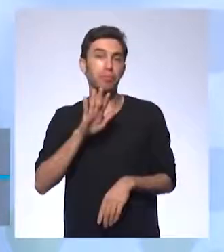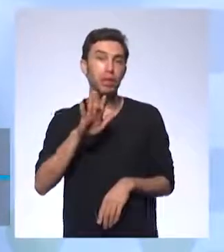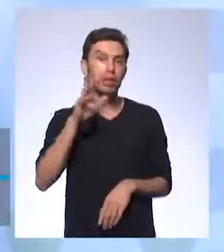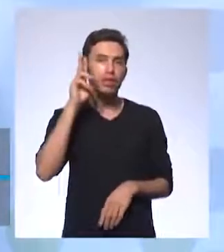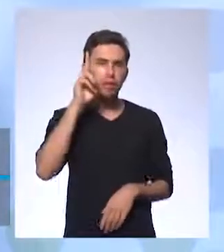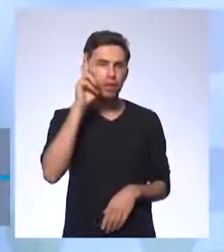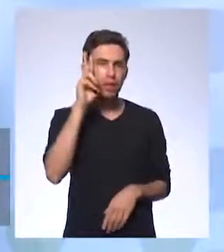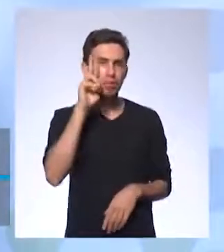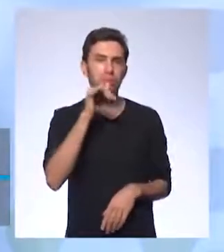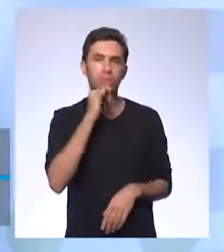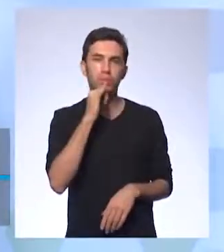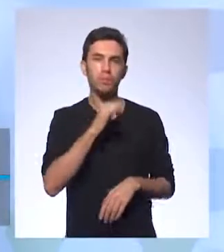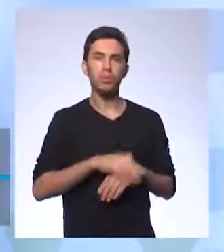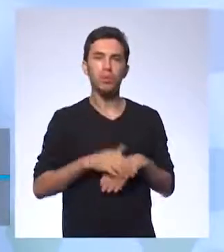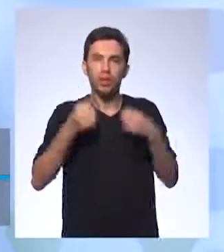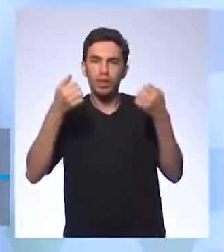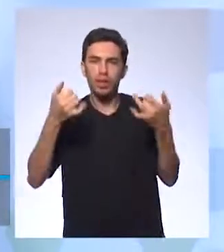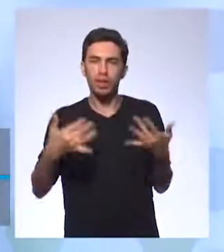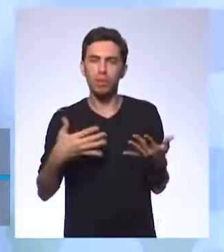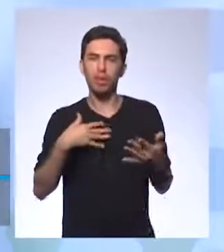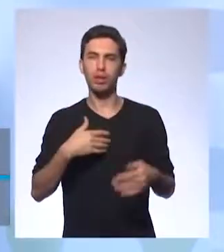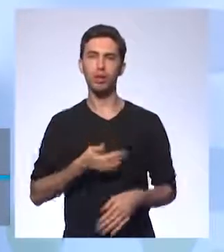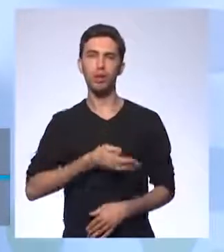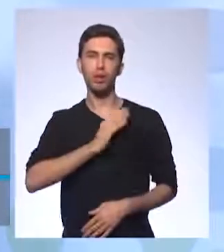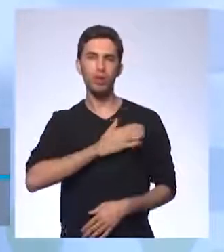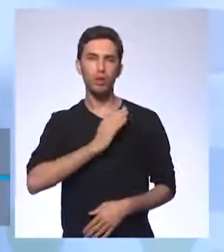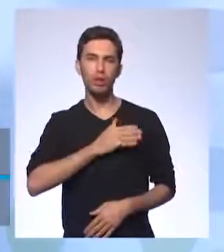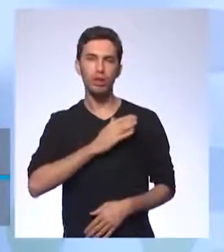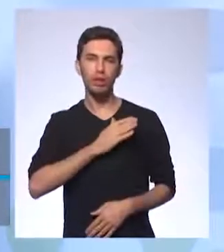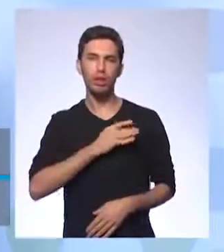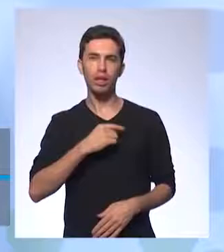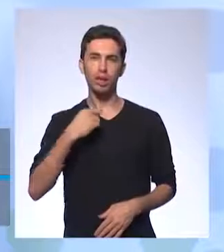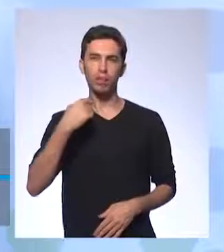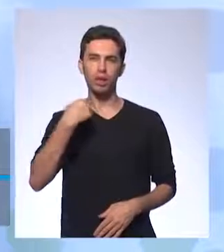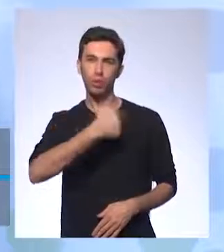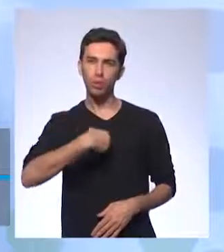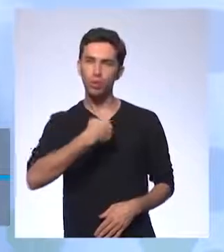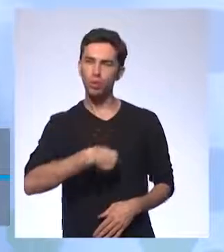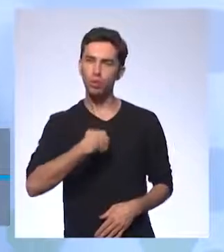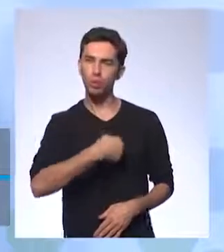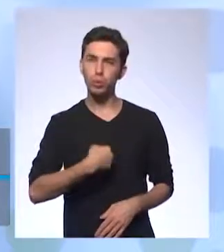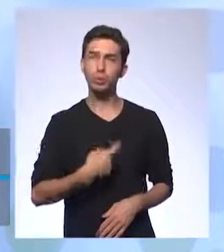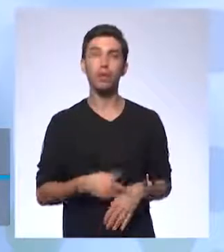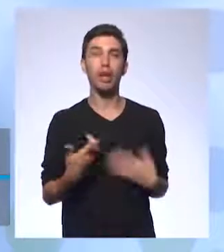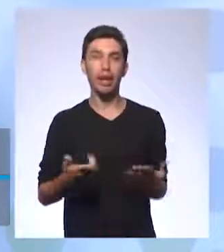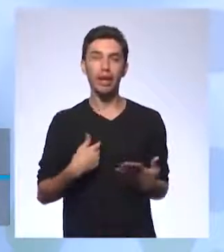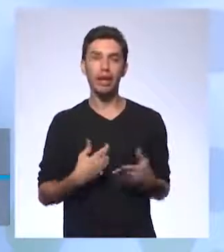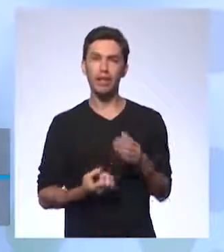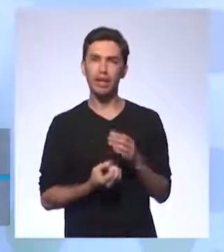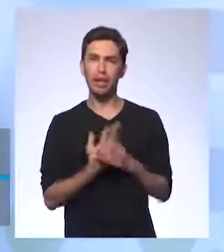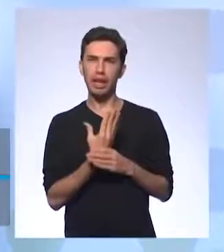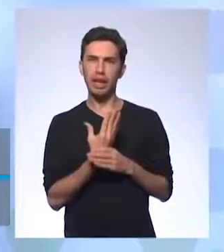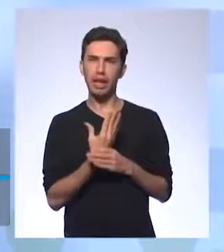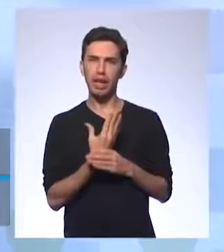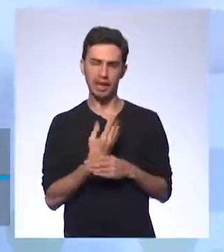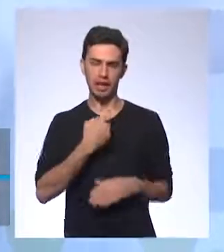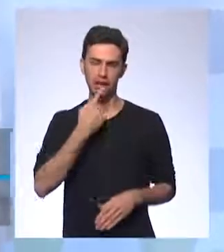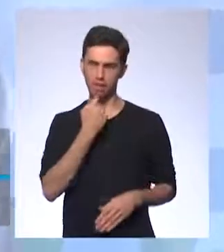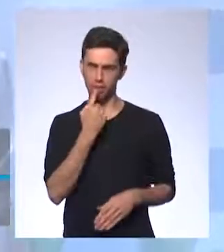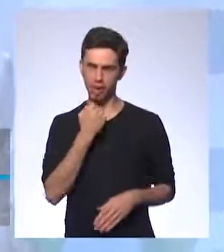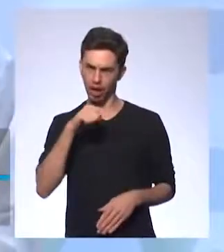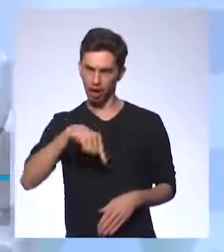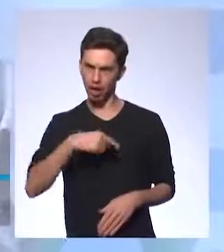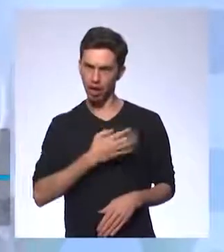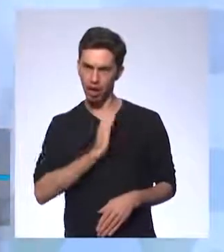lembrar, quando a gente fala, né, de sistema cardiovascular, que o coração não fabrica sangue, tá bom? O